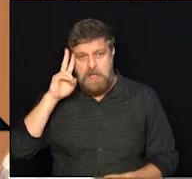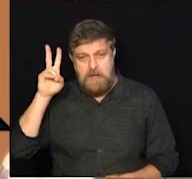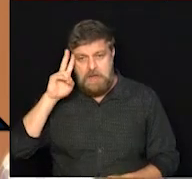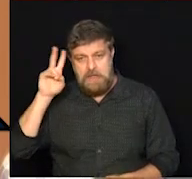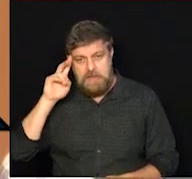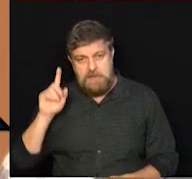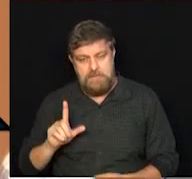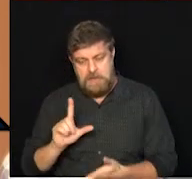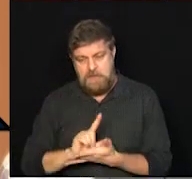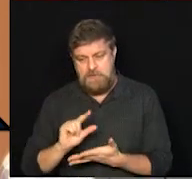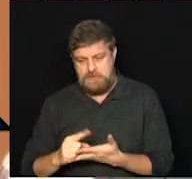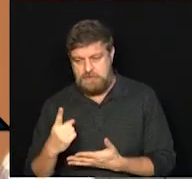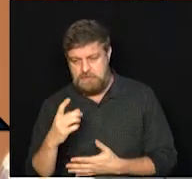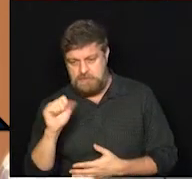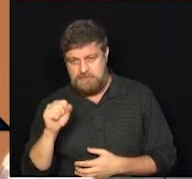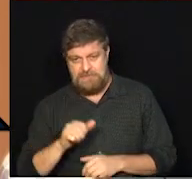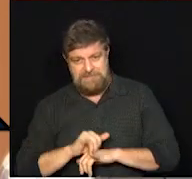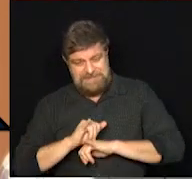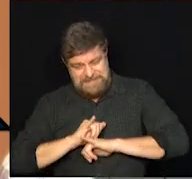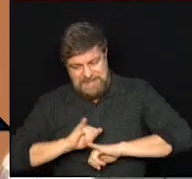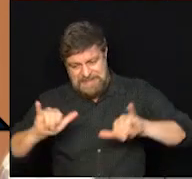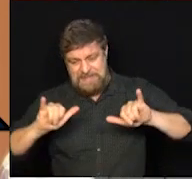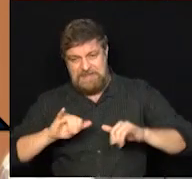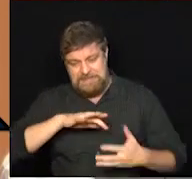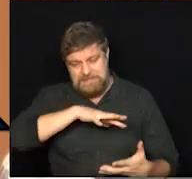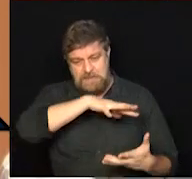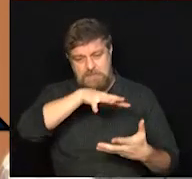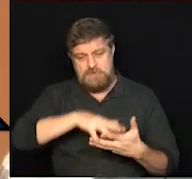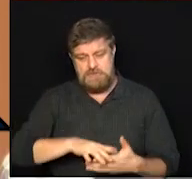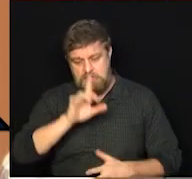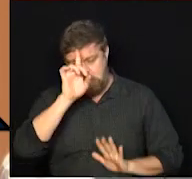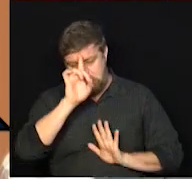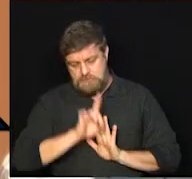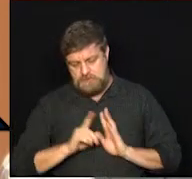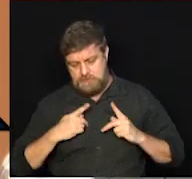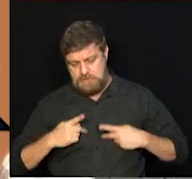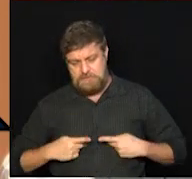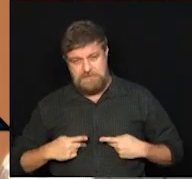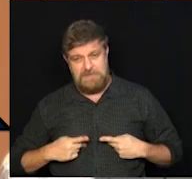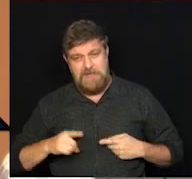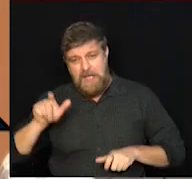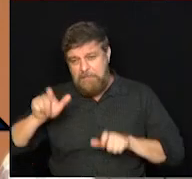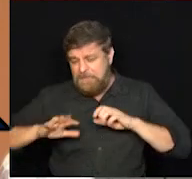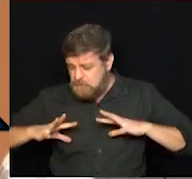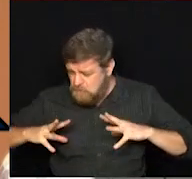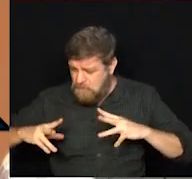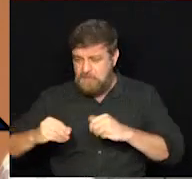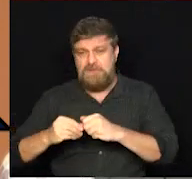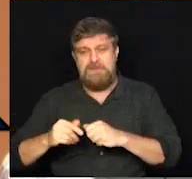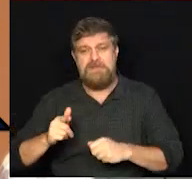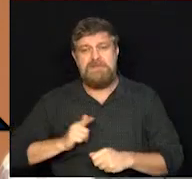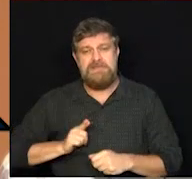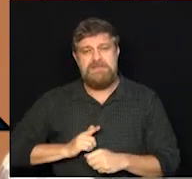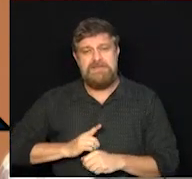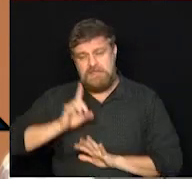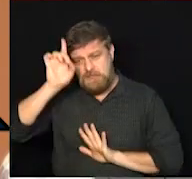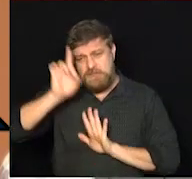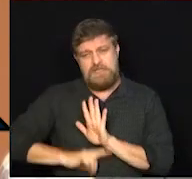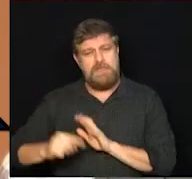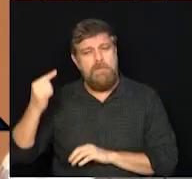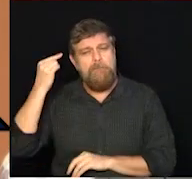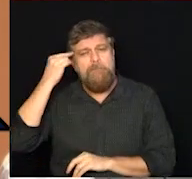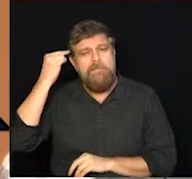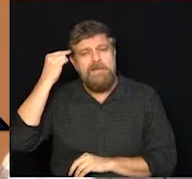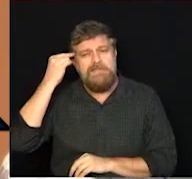declaração universal Direitos Humanos disse toda a pessoa tem direito ao pensamento